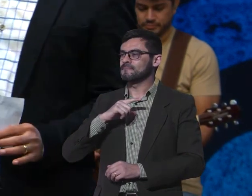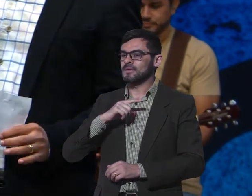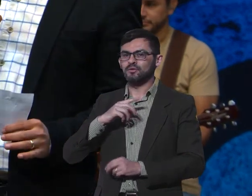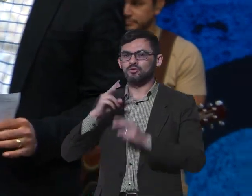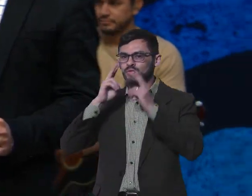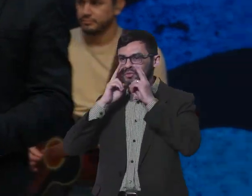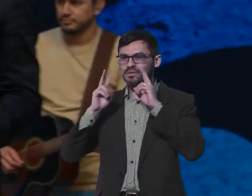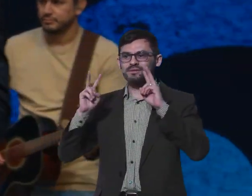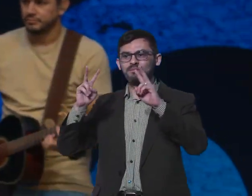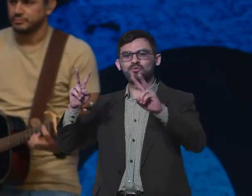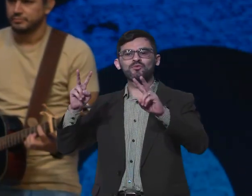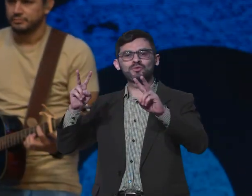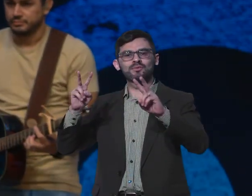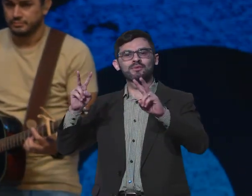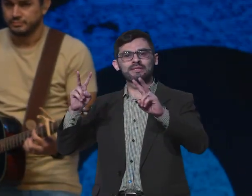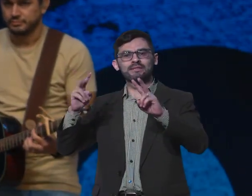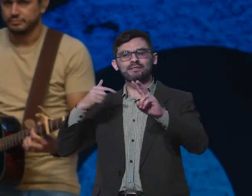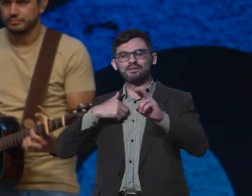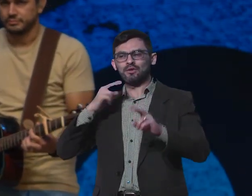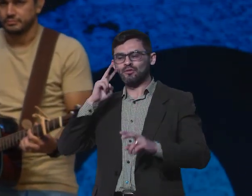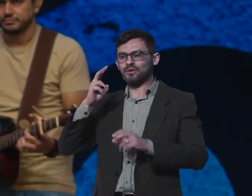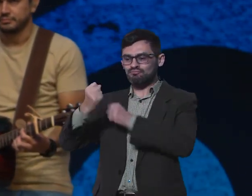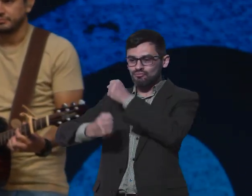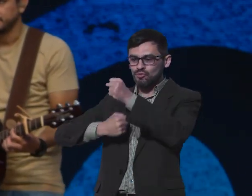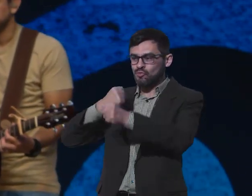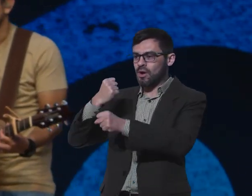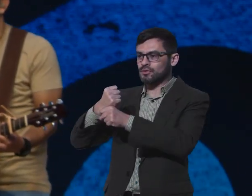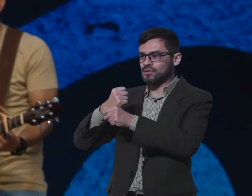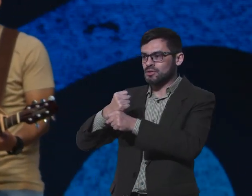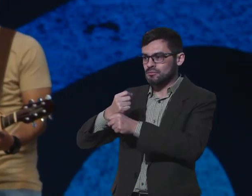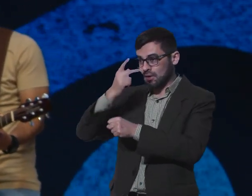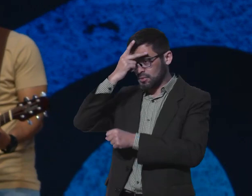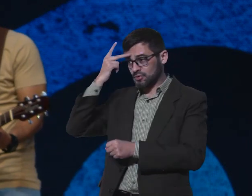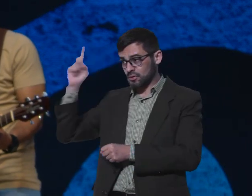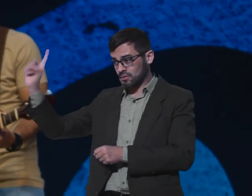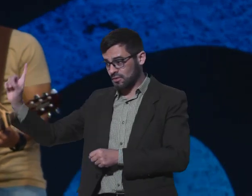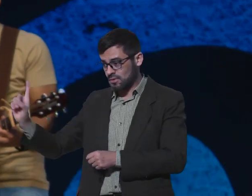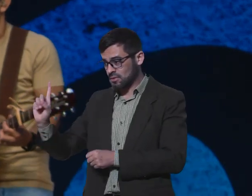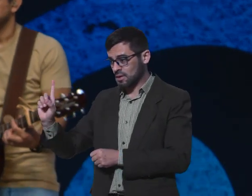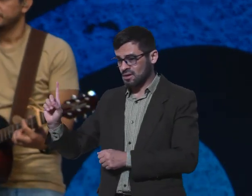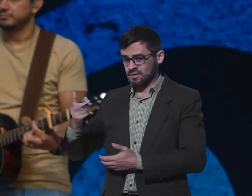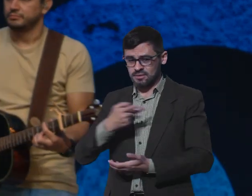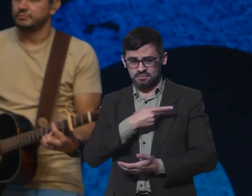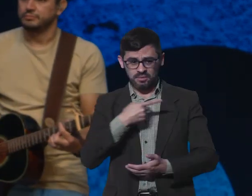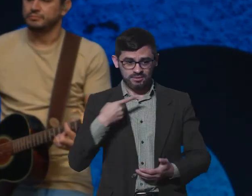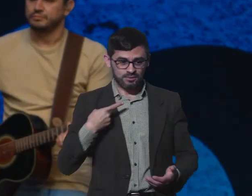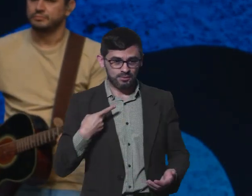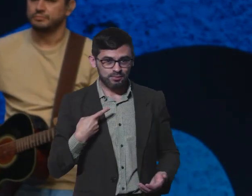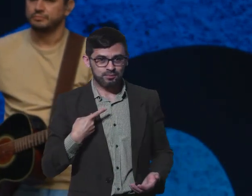testemunho que eu vi um ano, de uma pessoa que falou assim: pastor,